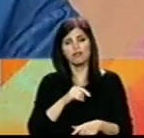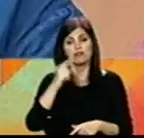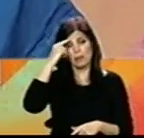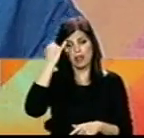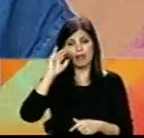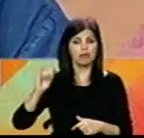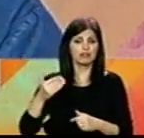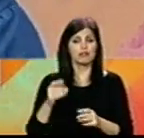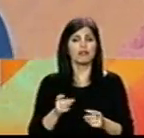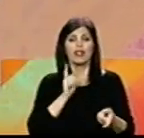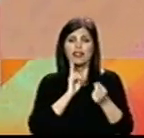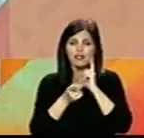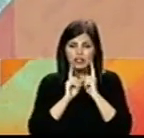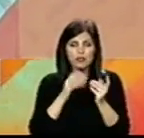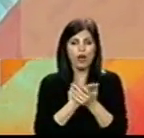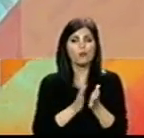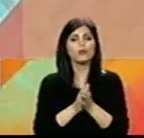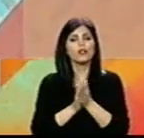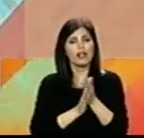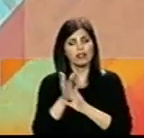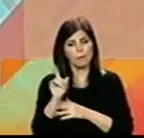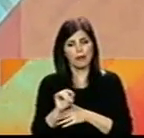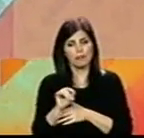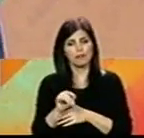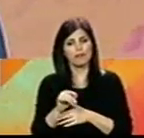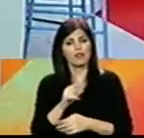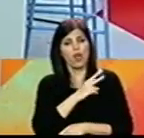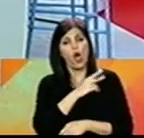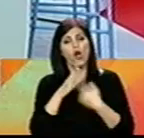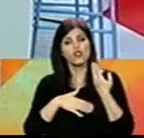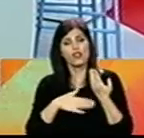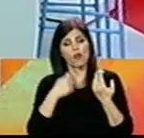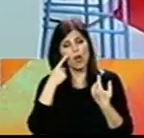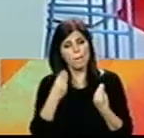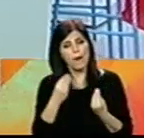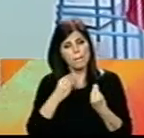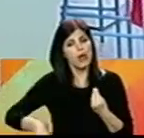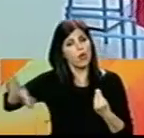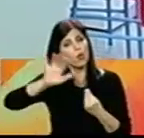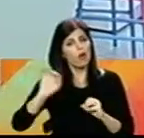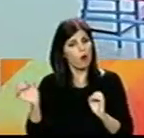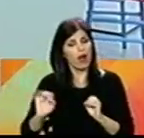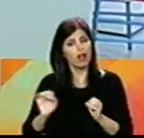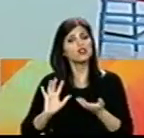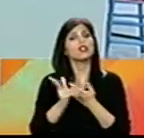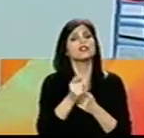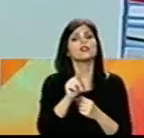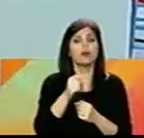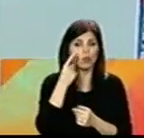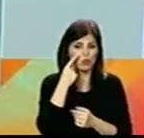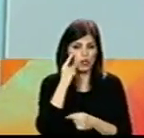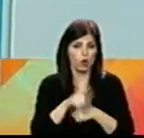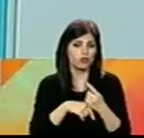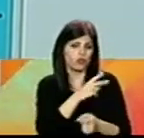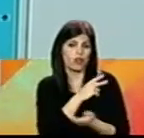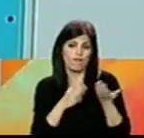que é divertir-nos, darmos também a oportunidade, neste caso, dos chefes que não conhecem bem a região, conhecer a região e os nossos clientes também conhecerem outros chefes, que